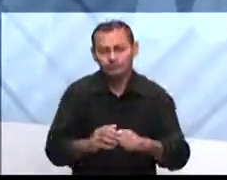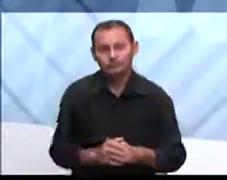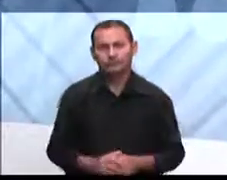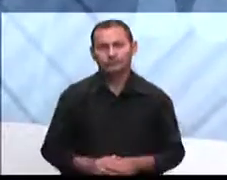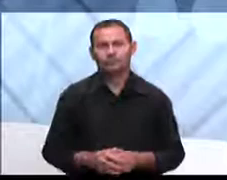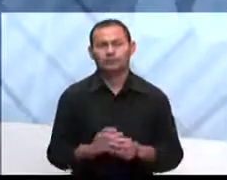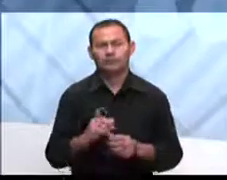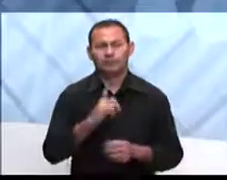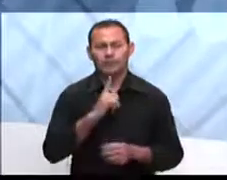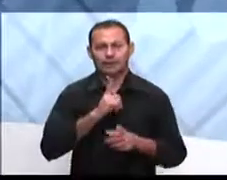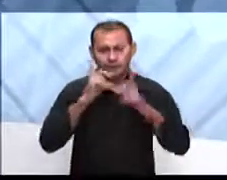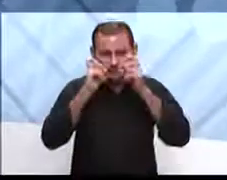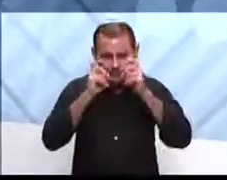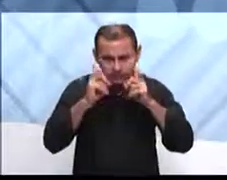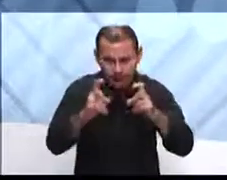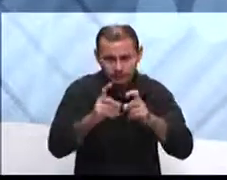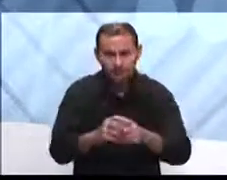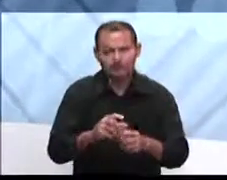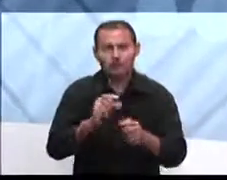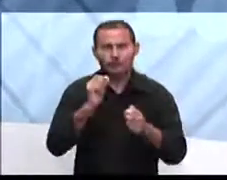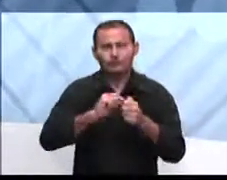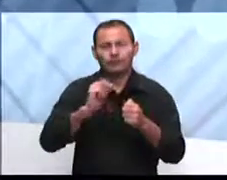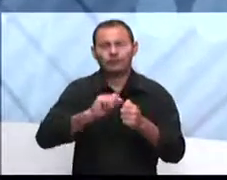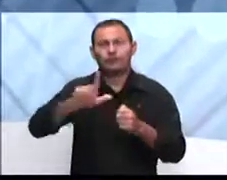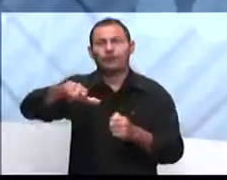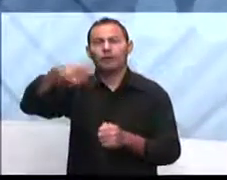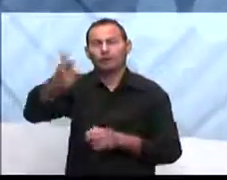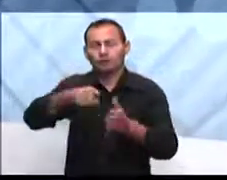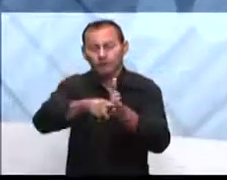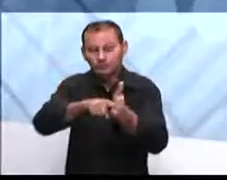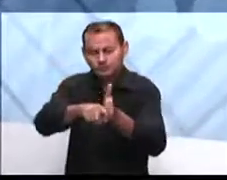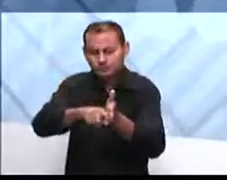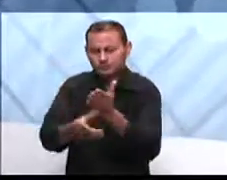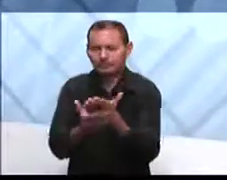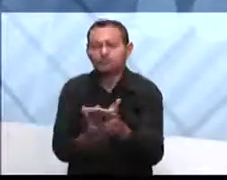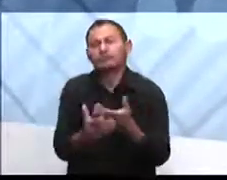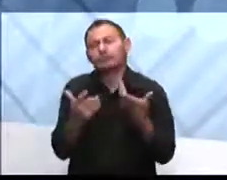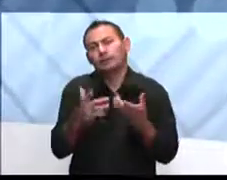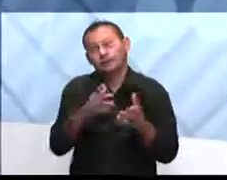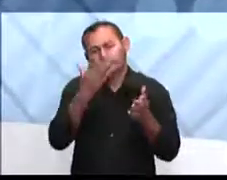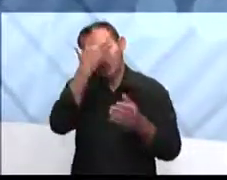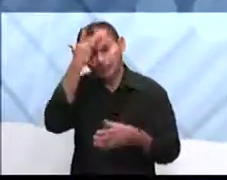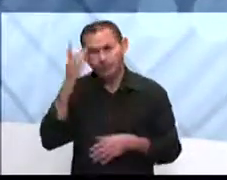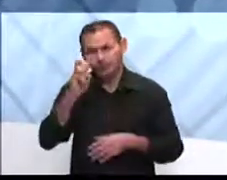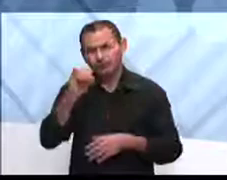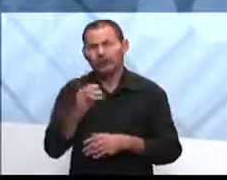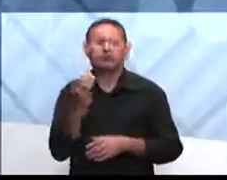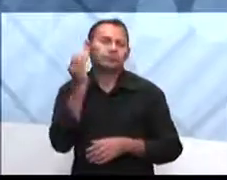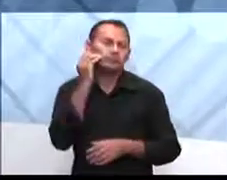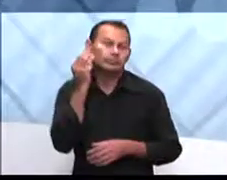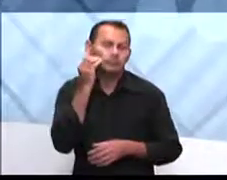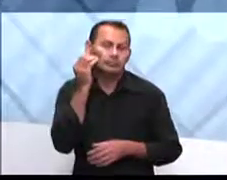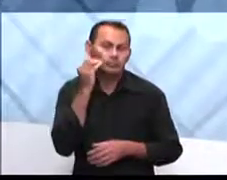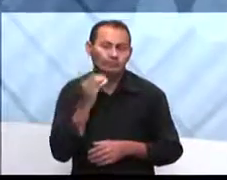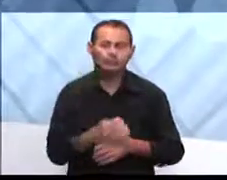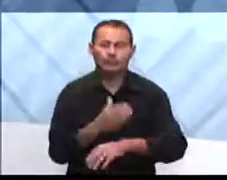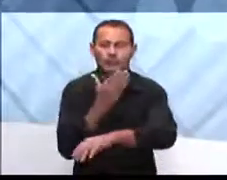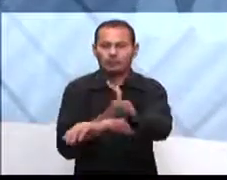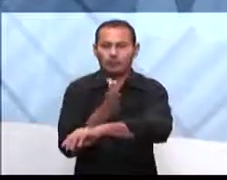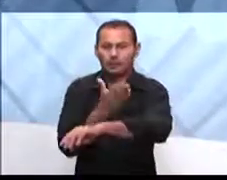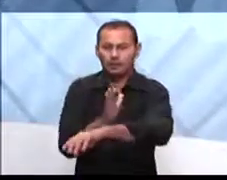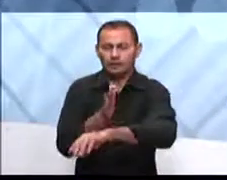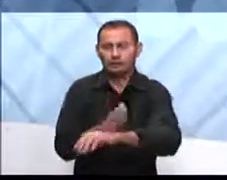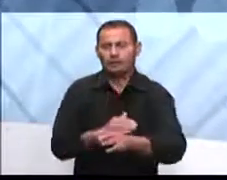né, então, que têm interesse, e faço uma outra pesquisa, aonde essas pessoas vão experimentar na